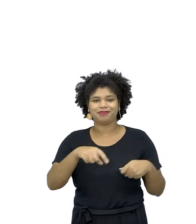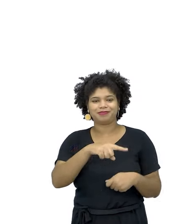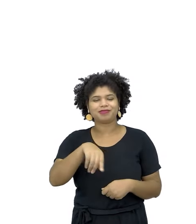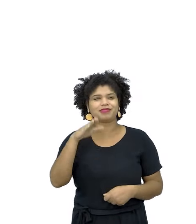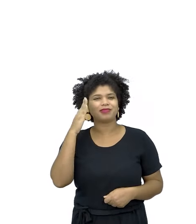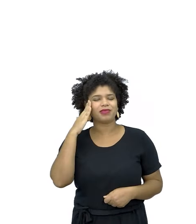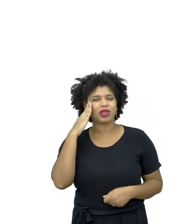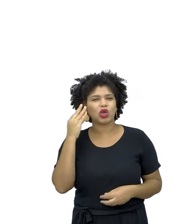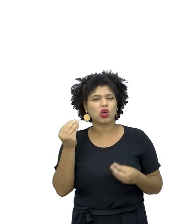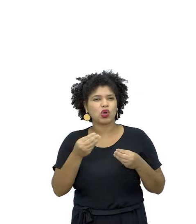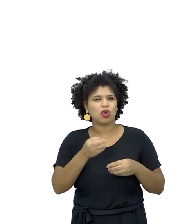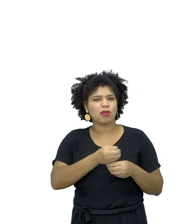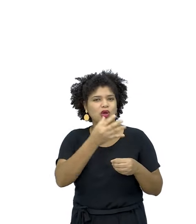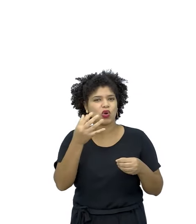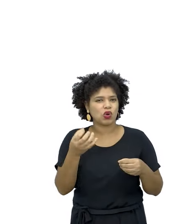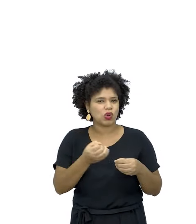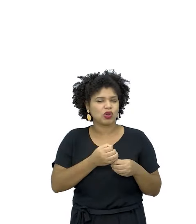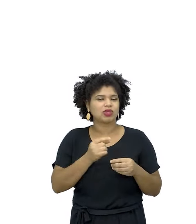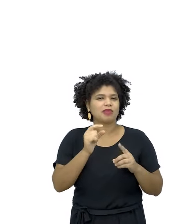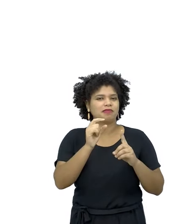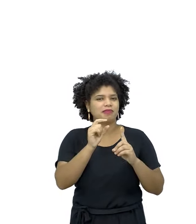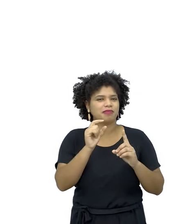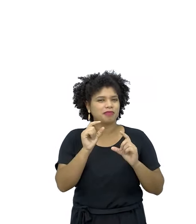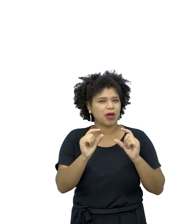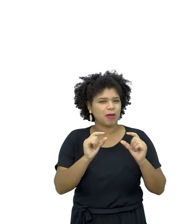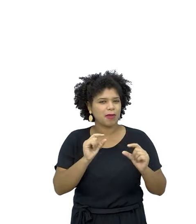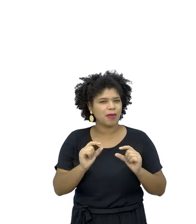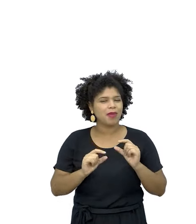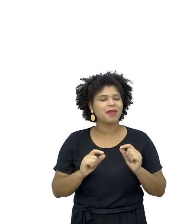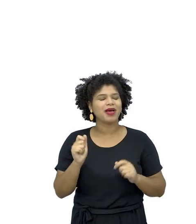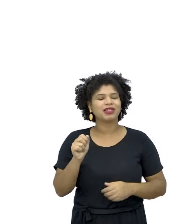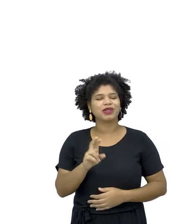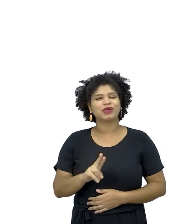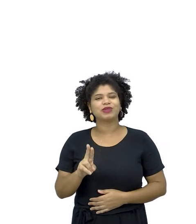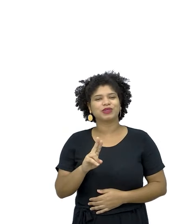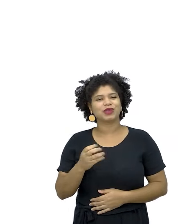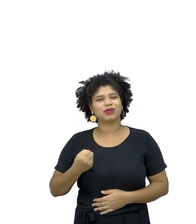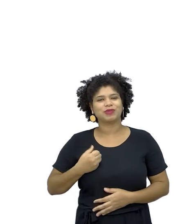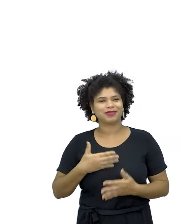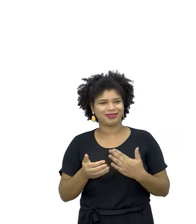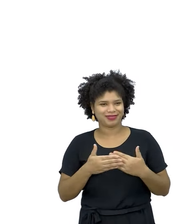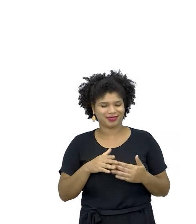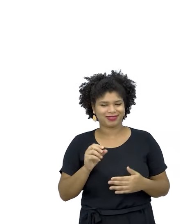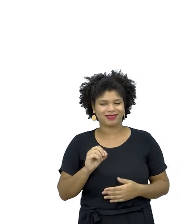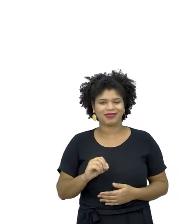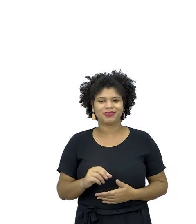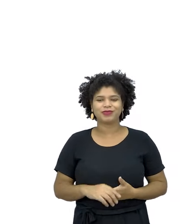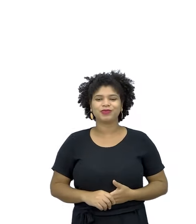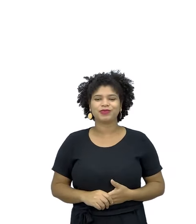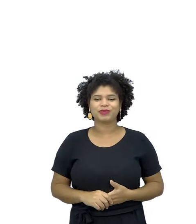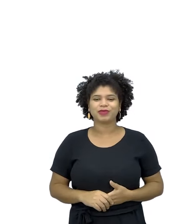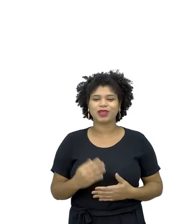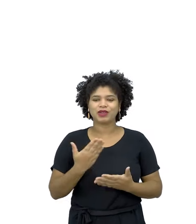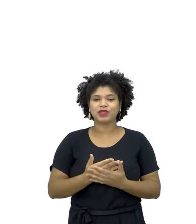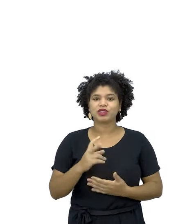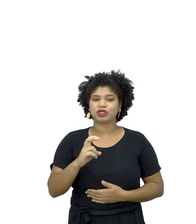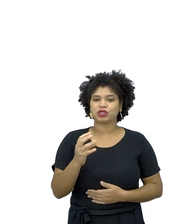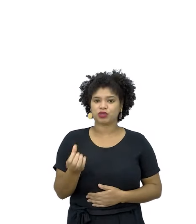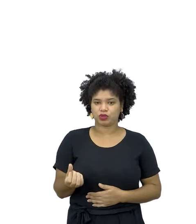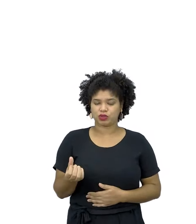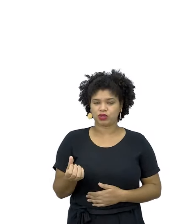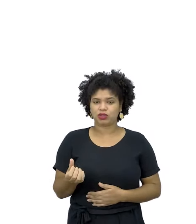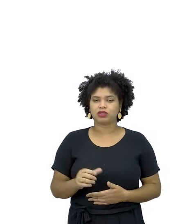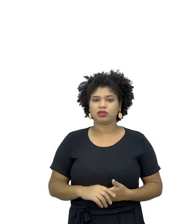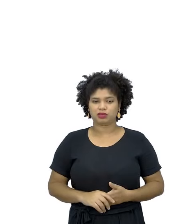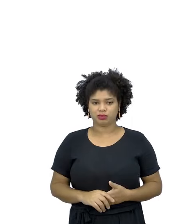conteúdo, fazer essas pequenas operações, esses pequenos problemas, utilizando qualquer número. E aí, na aula 5 e 6, pegando o